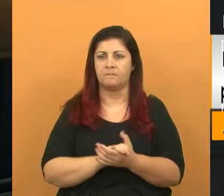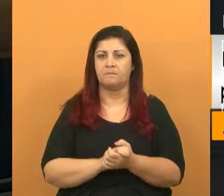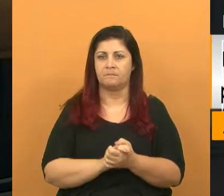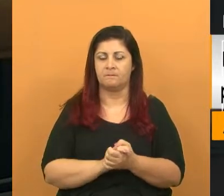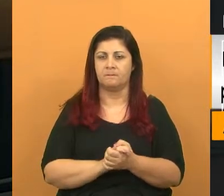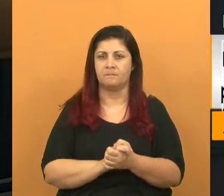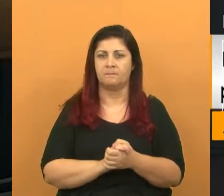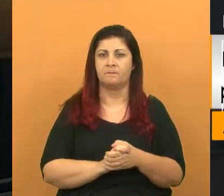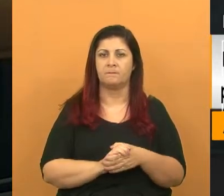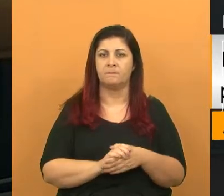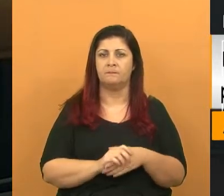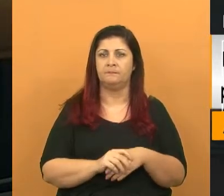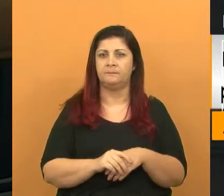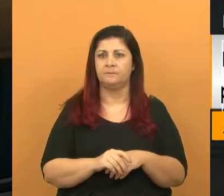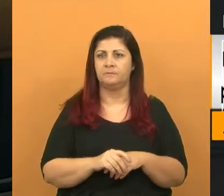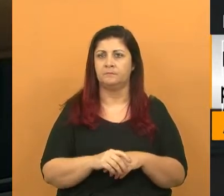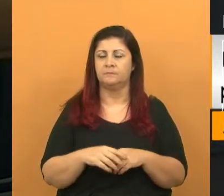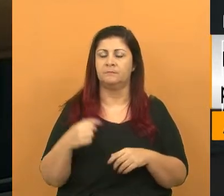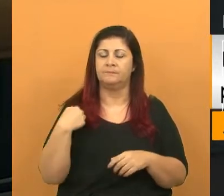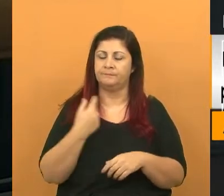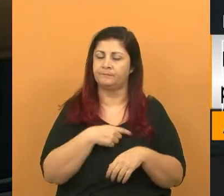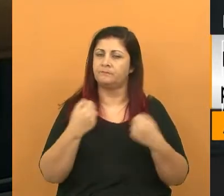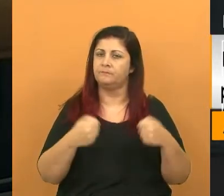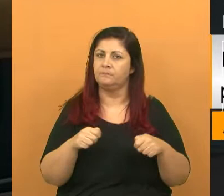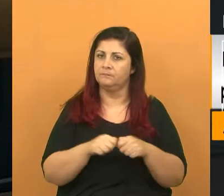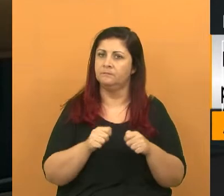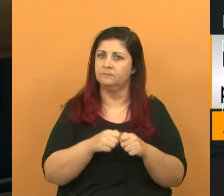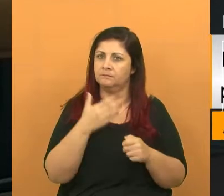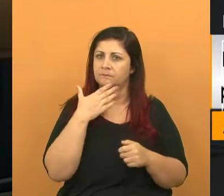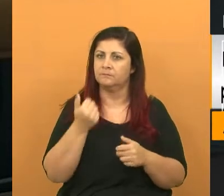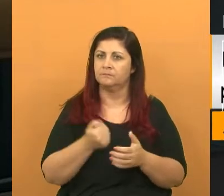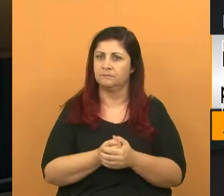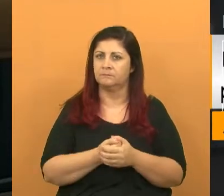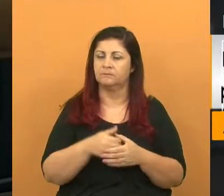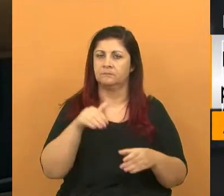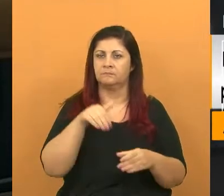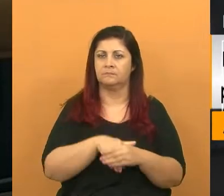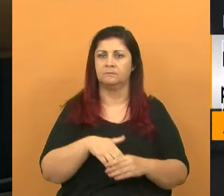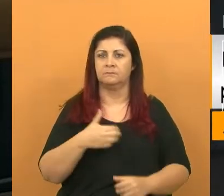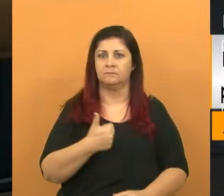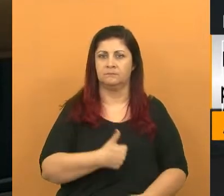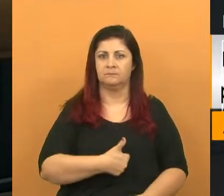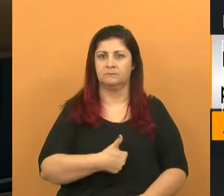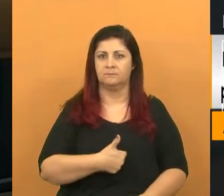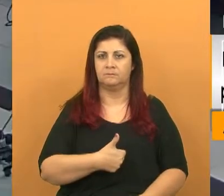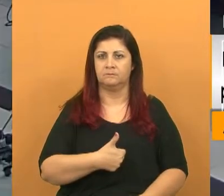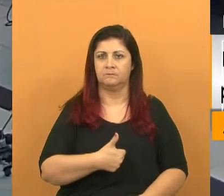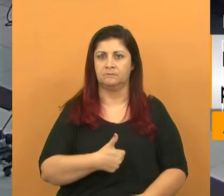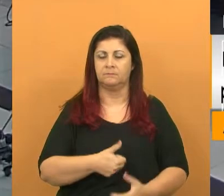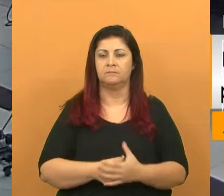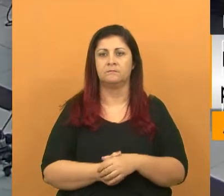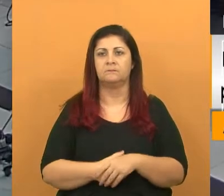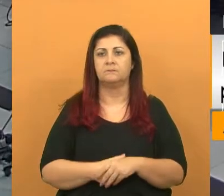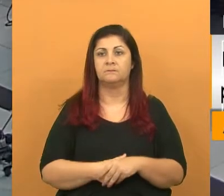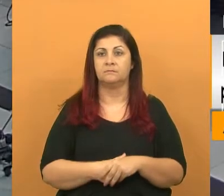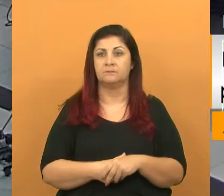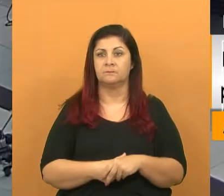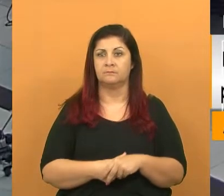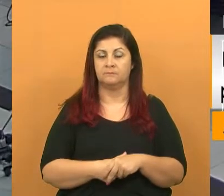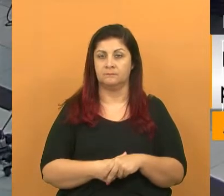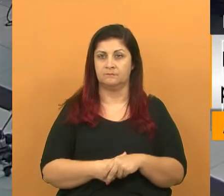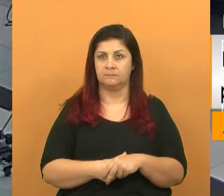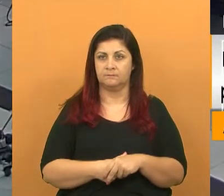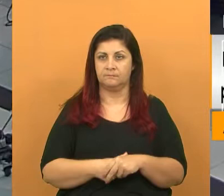a mamografia, para que a gente modernize isso na nossa cidade. E o meu voto é favorável. Como vota a